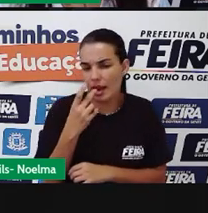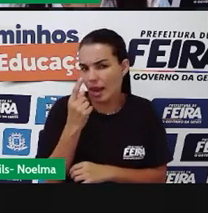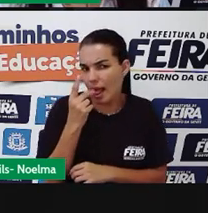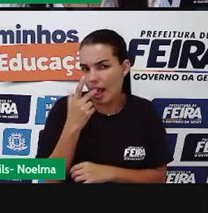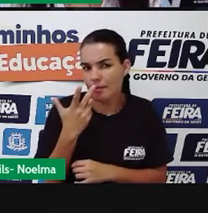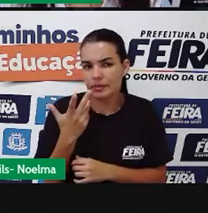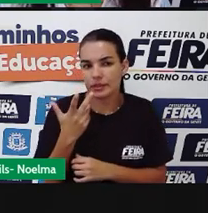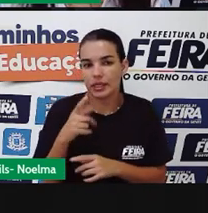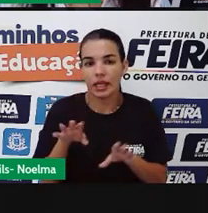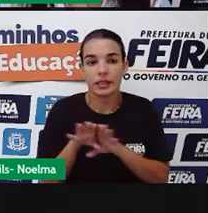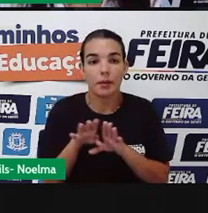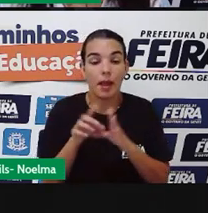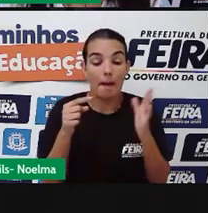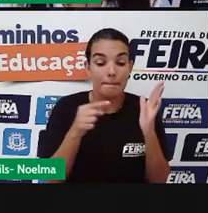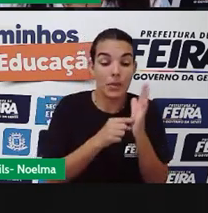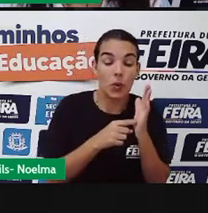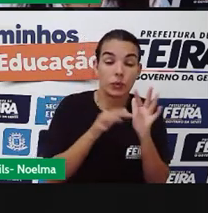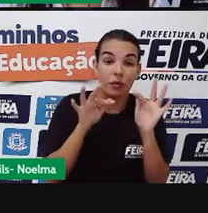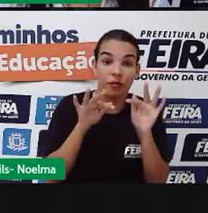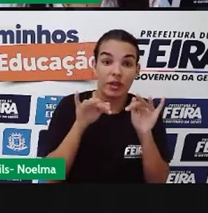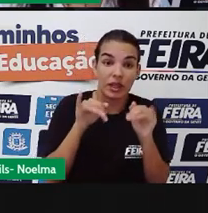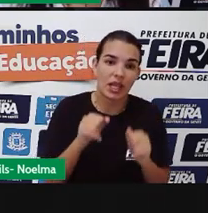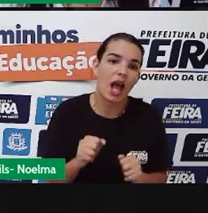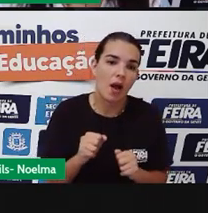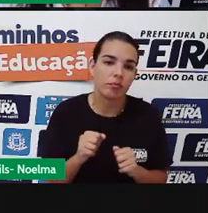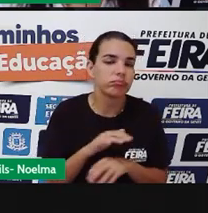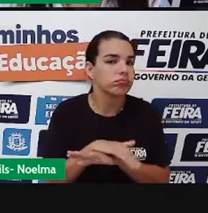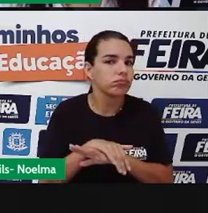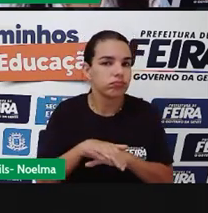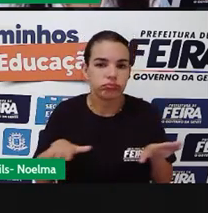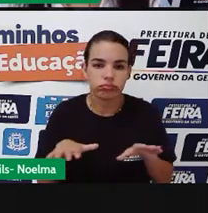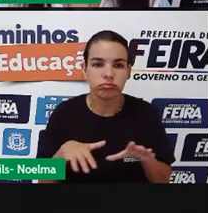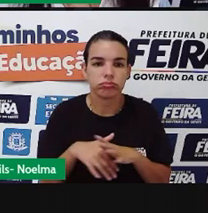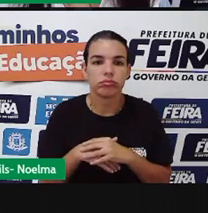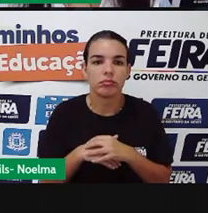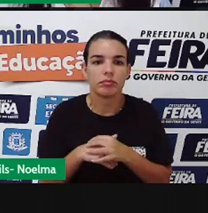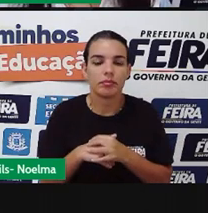uma frase. Maria saiu. Ponto.